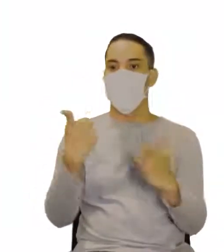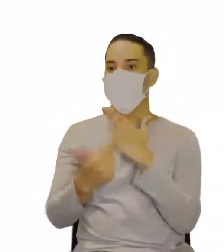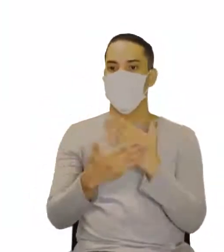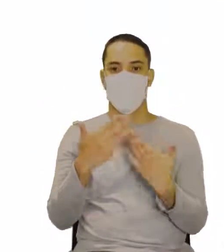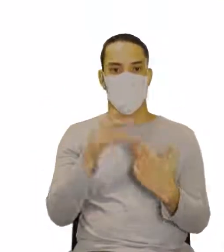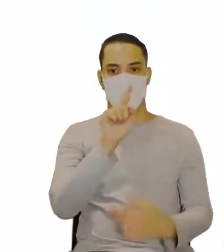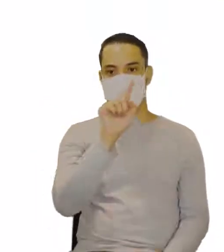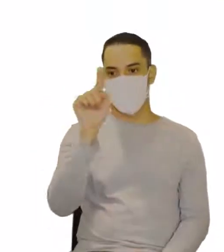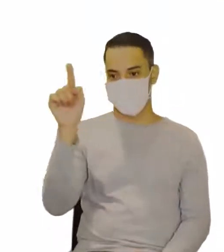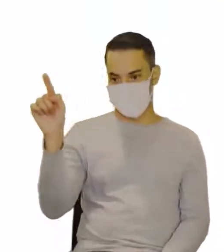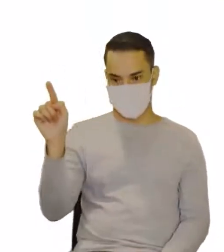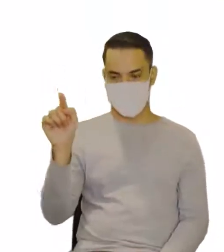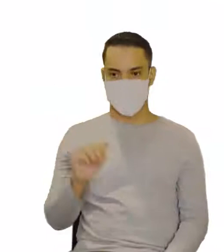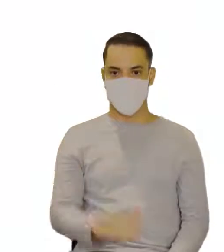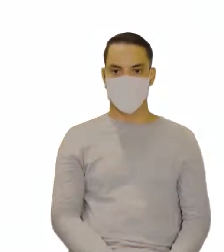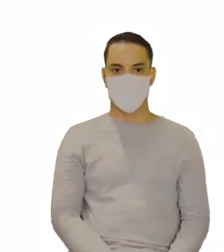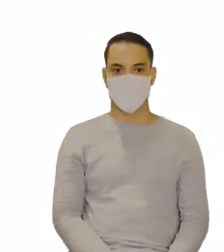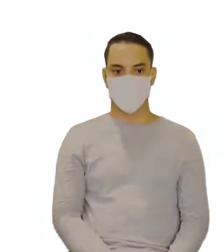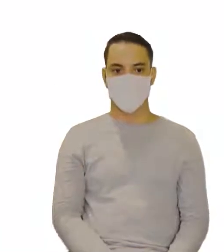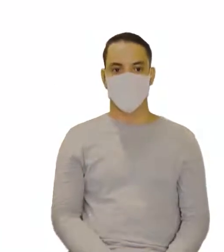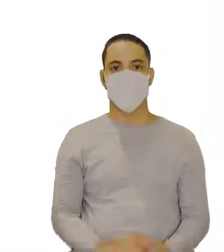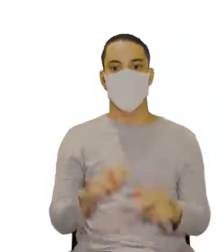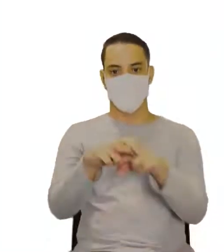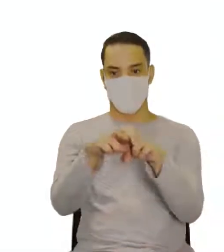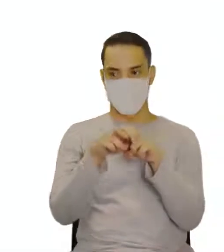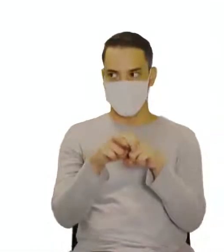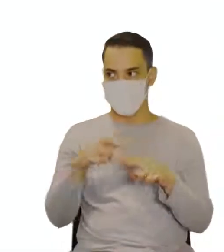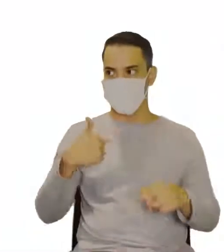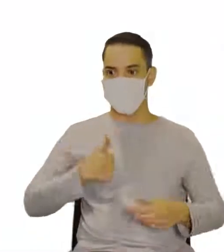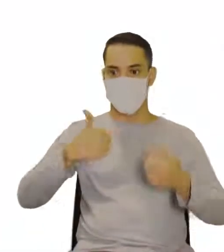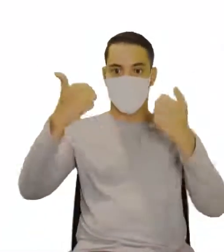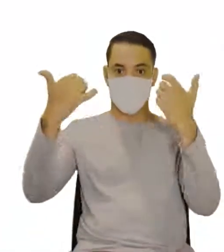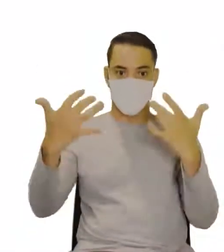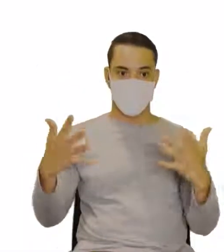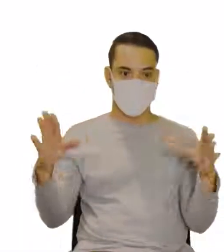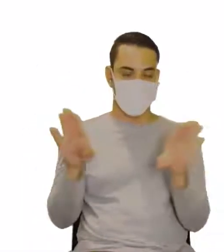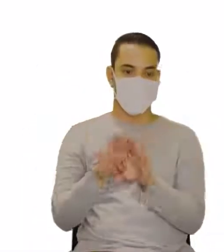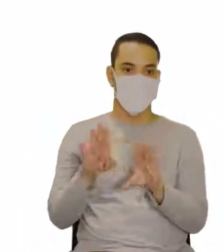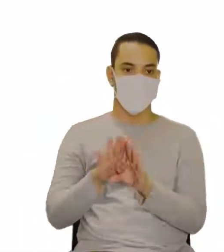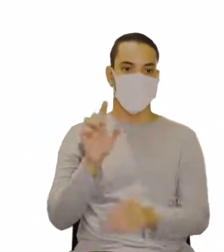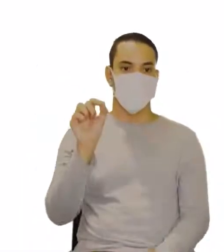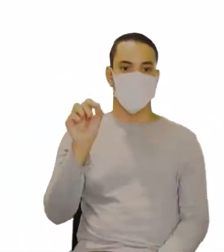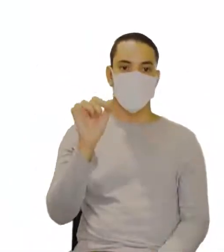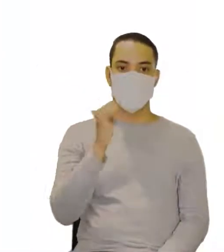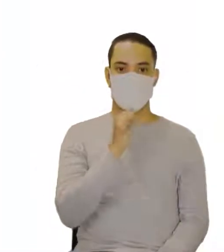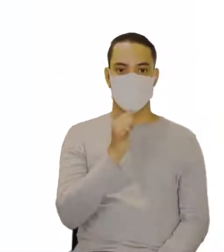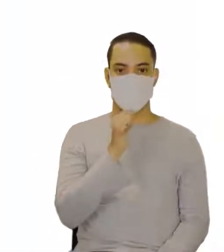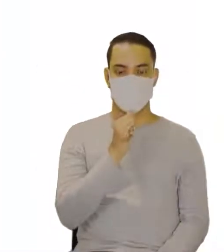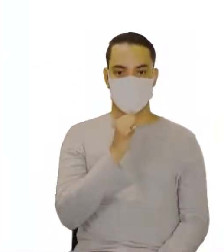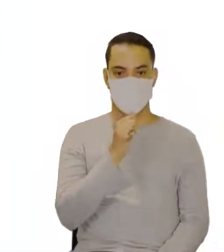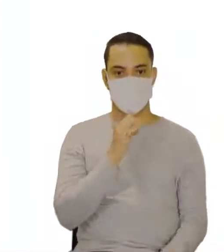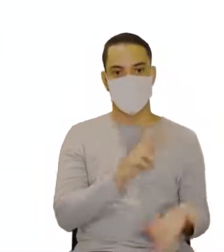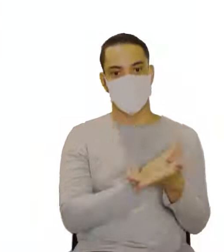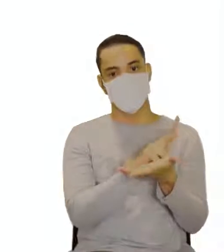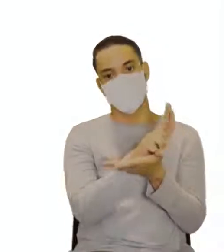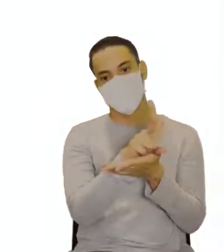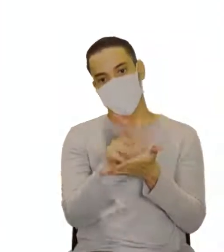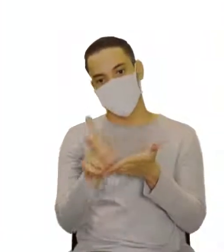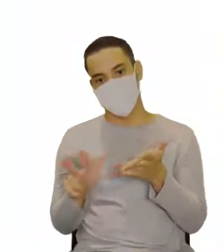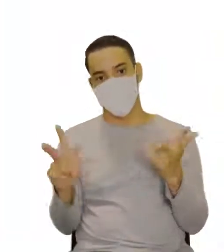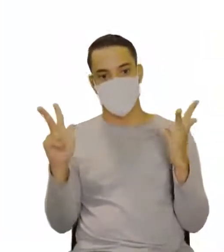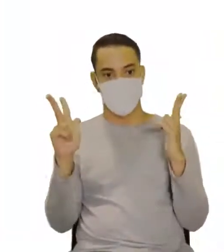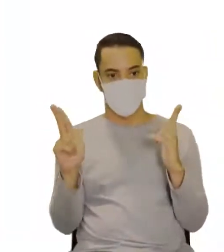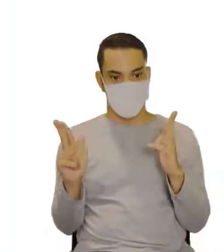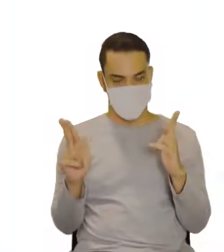um, ok? A partir disso, o que a gente pode falar também? No caso de N geradores